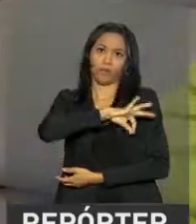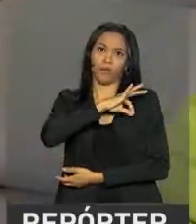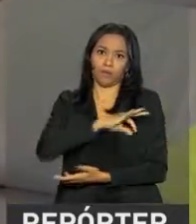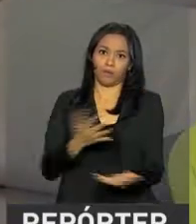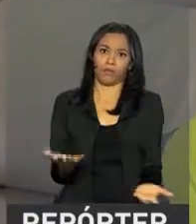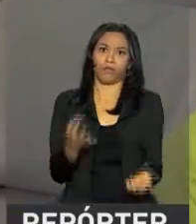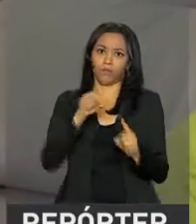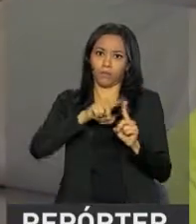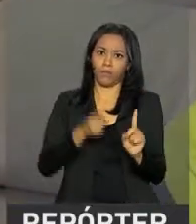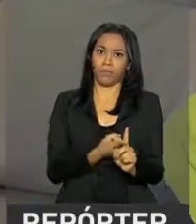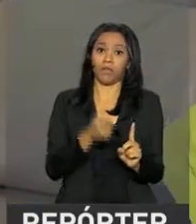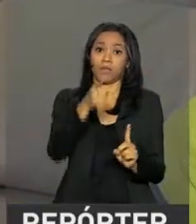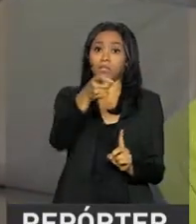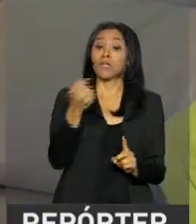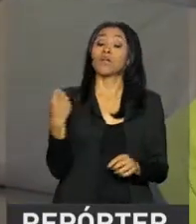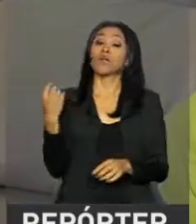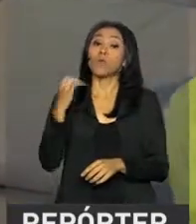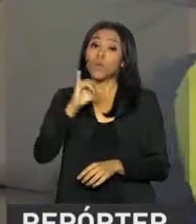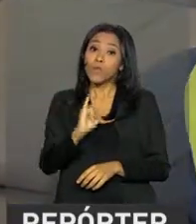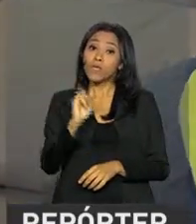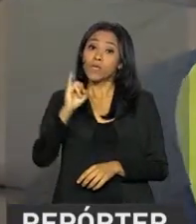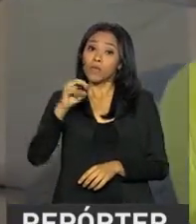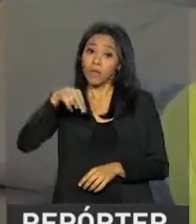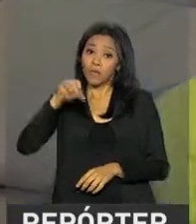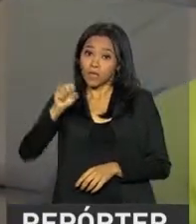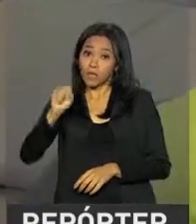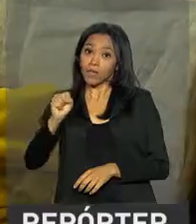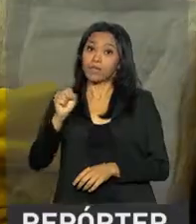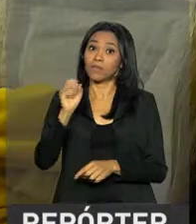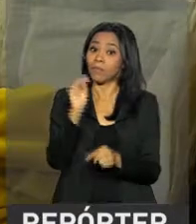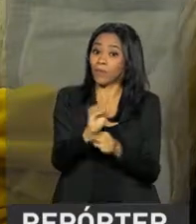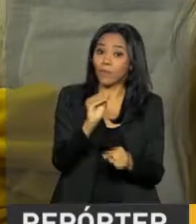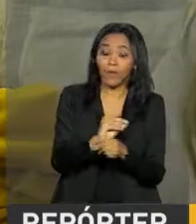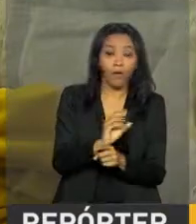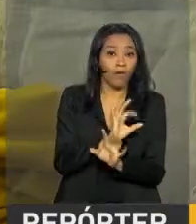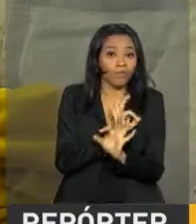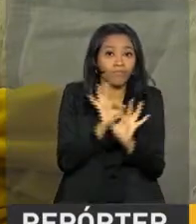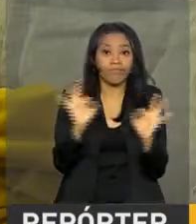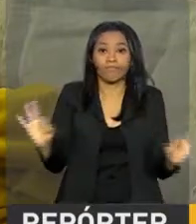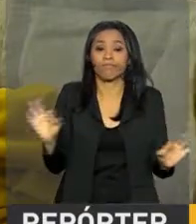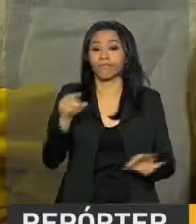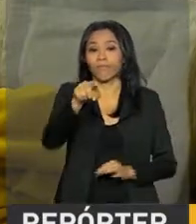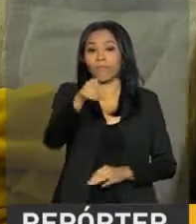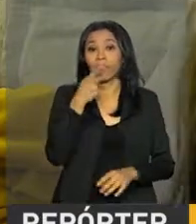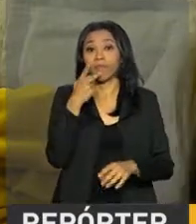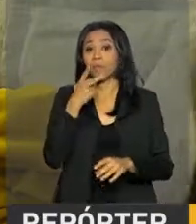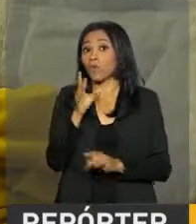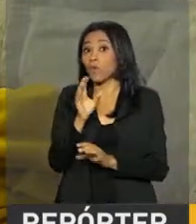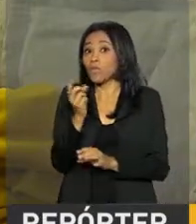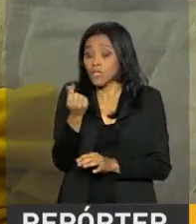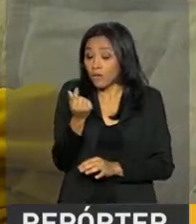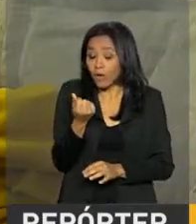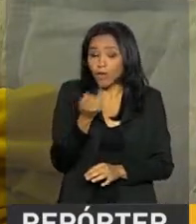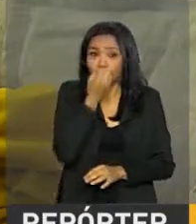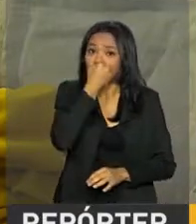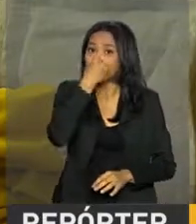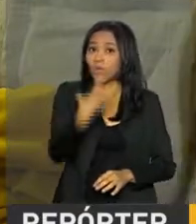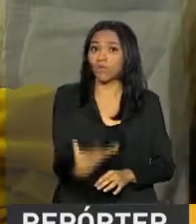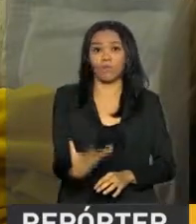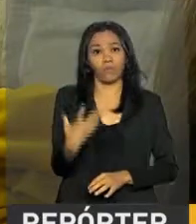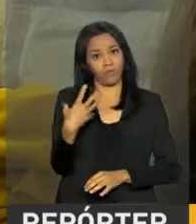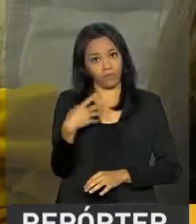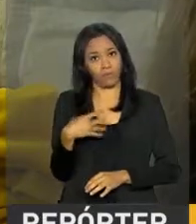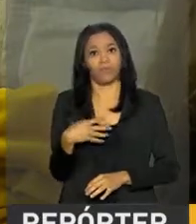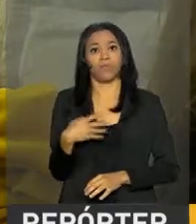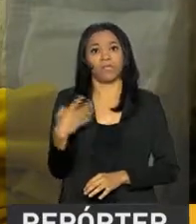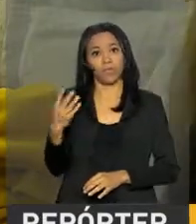a cobertura do inss foi providencial com esse valor que a gente conseguir receber foi muito bom porque ajudou muito